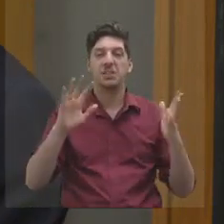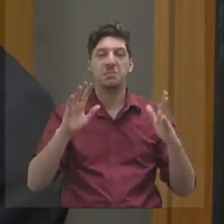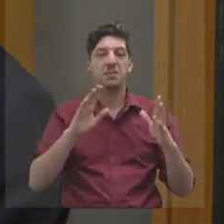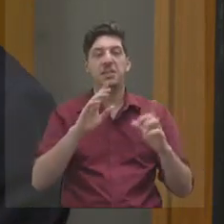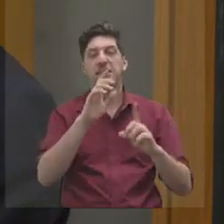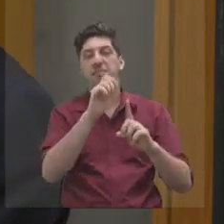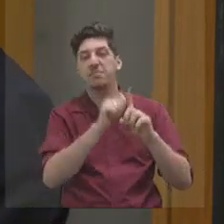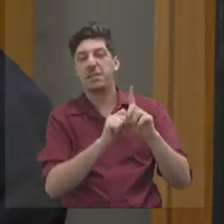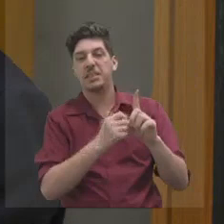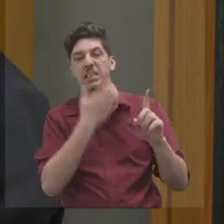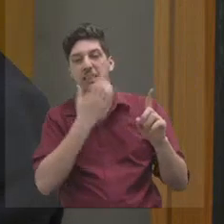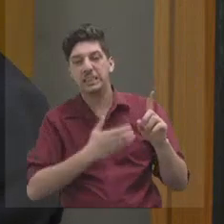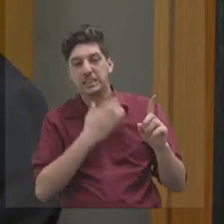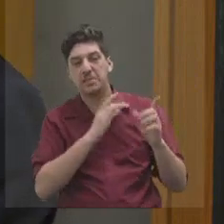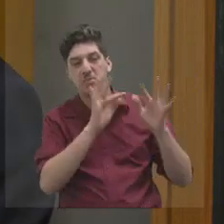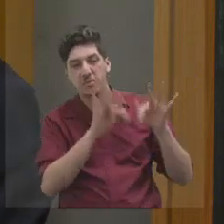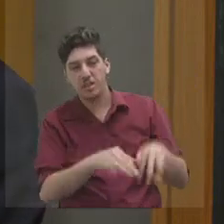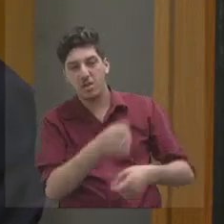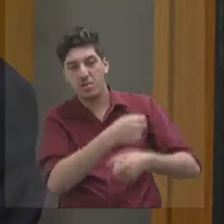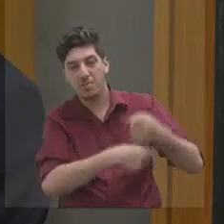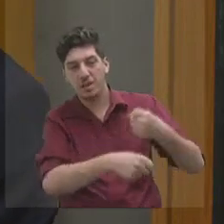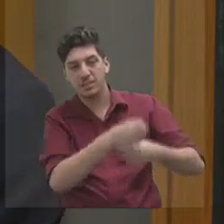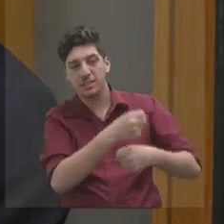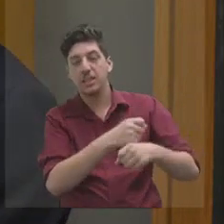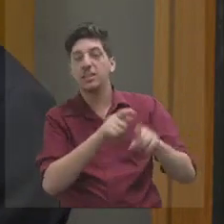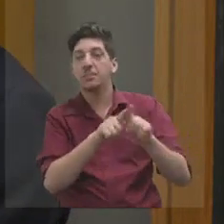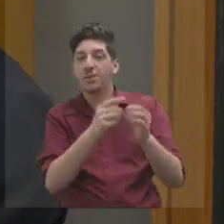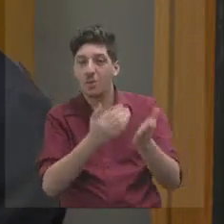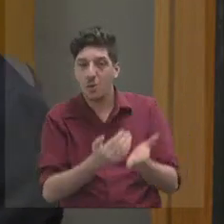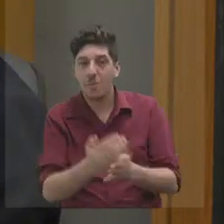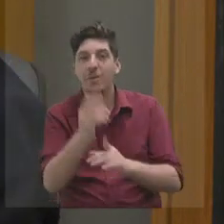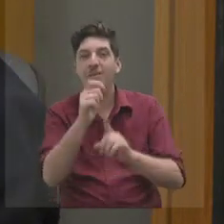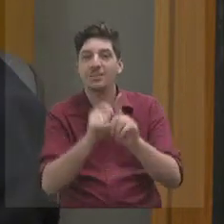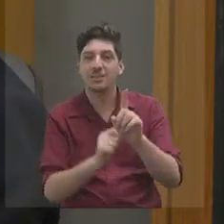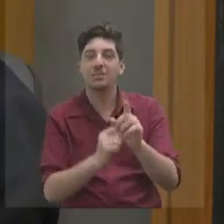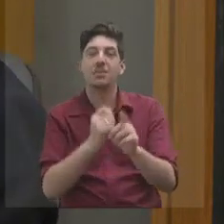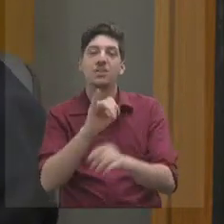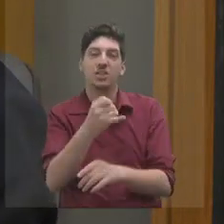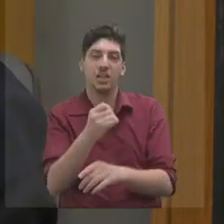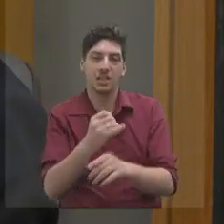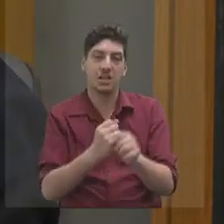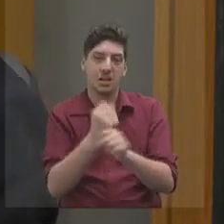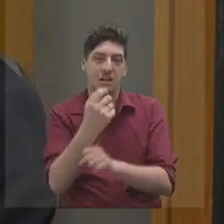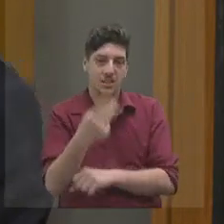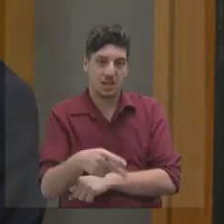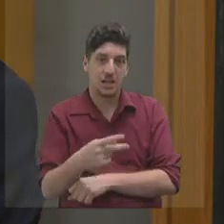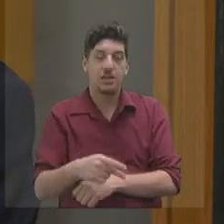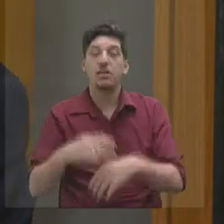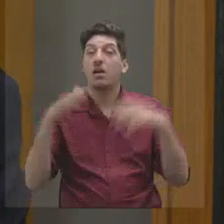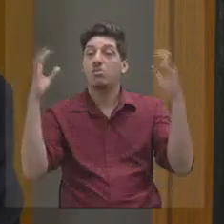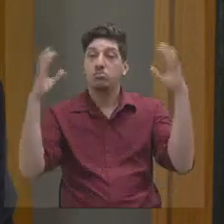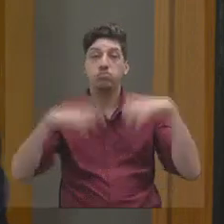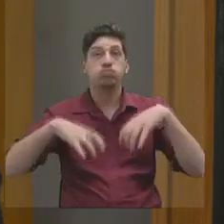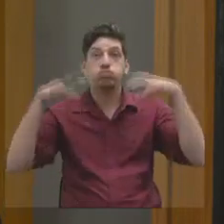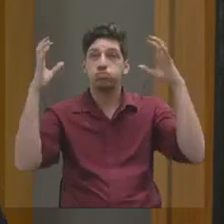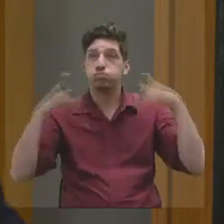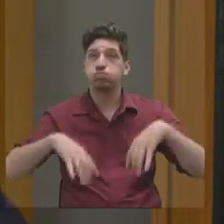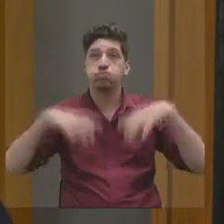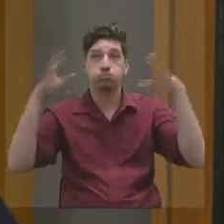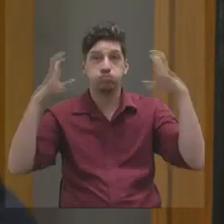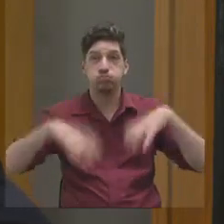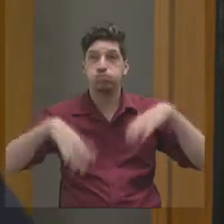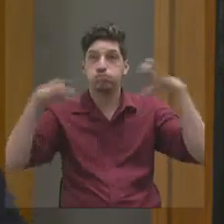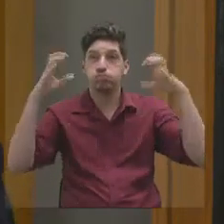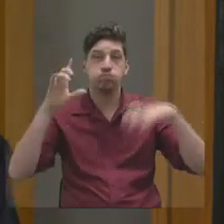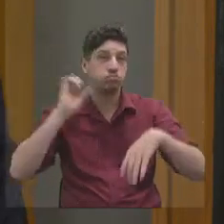início desse ano um dos anos mais chuvosos em Minas Gerais e no Brasil e